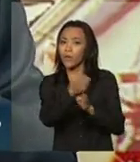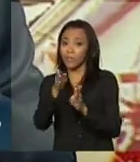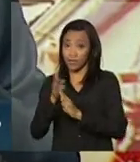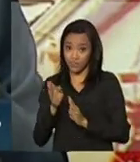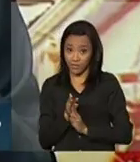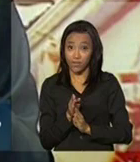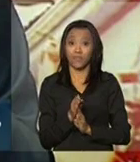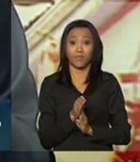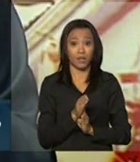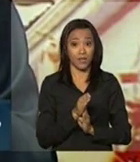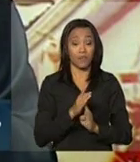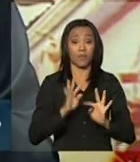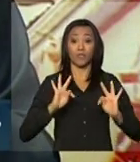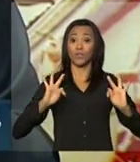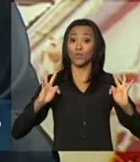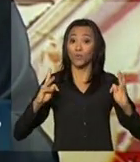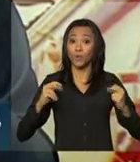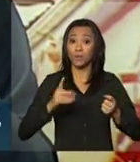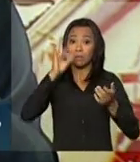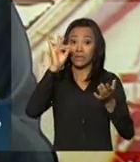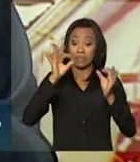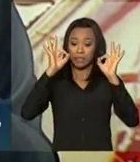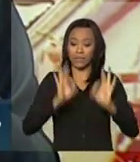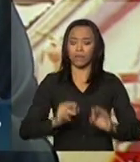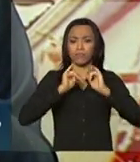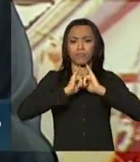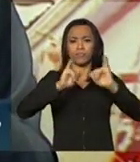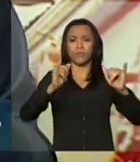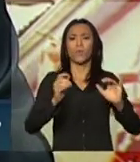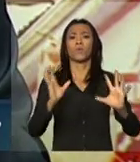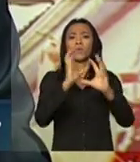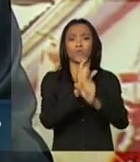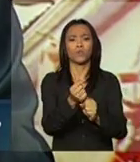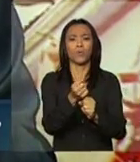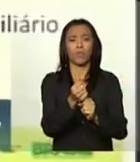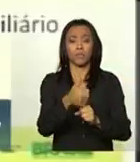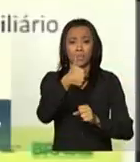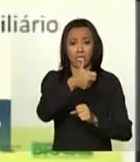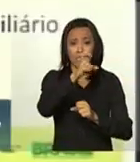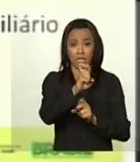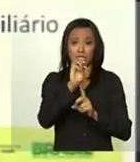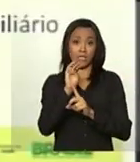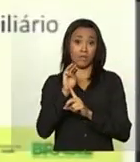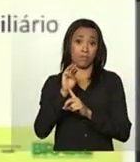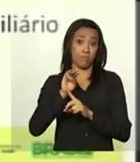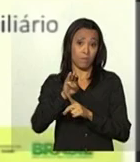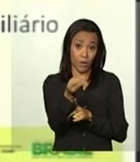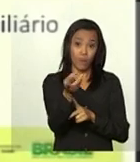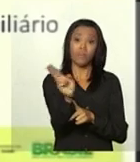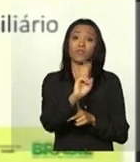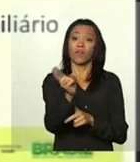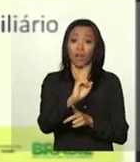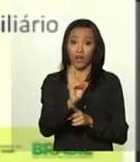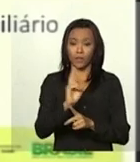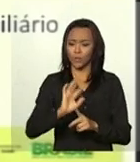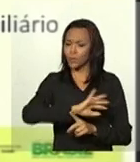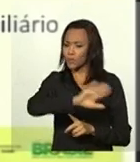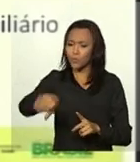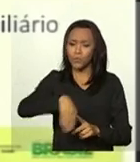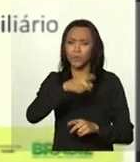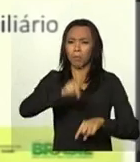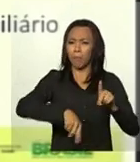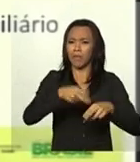gente fazer uma divulgação coletiva. O custo só dessa campanha é da ordem de 15 milhões de reais, quer dizer, um investimento importante pela